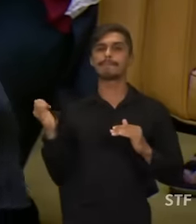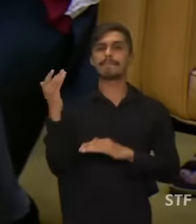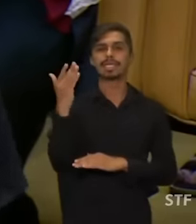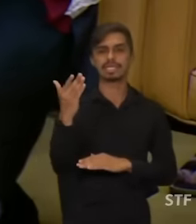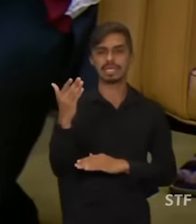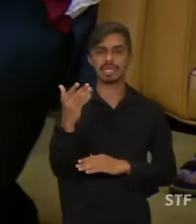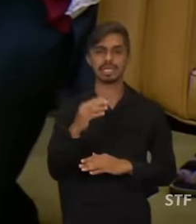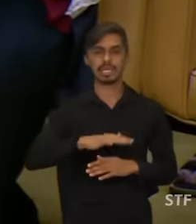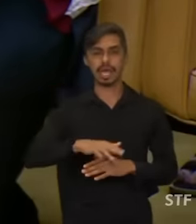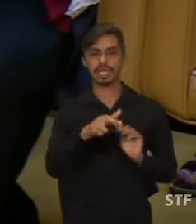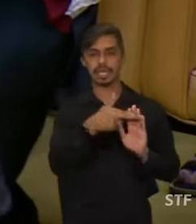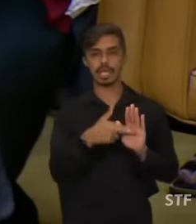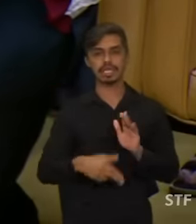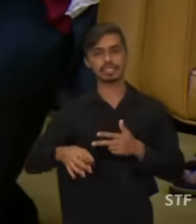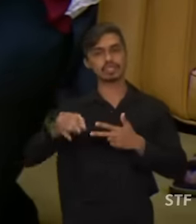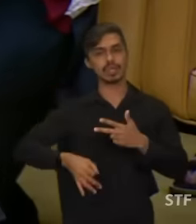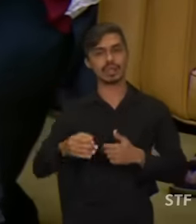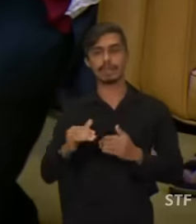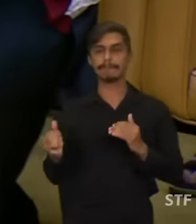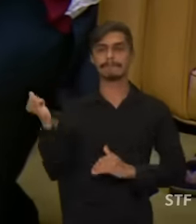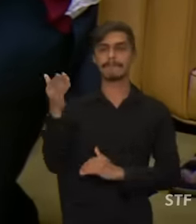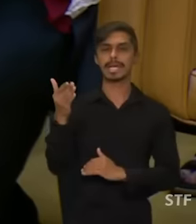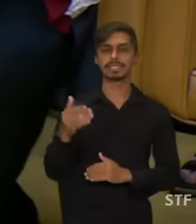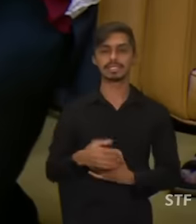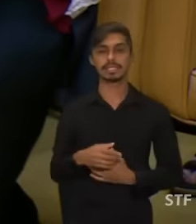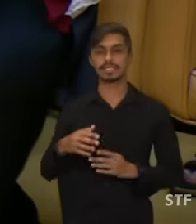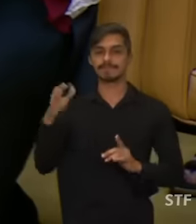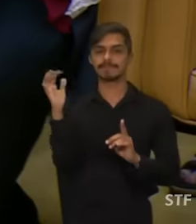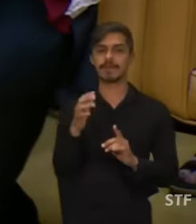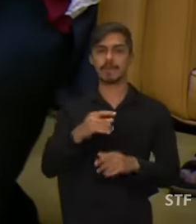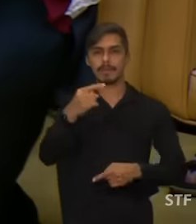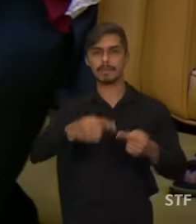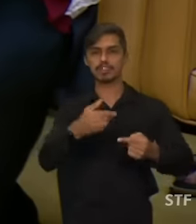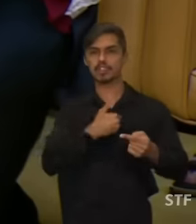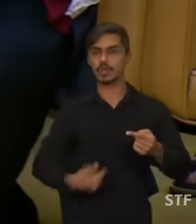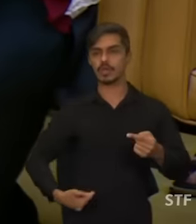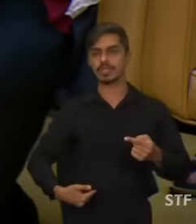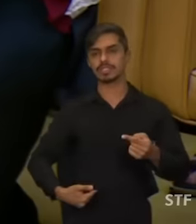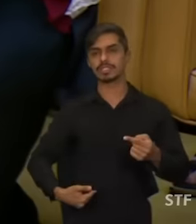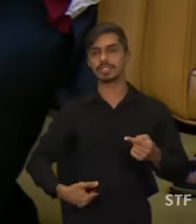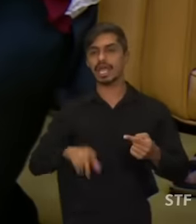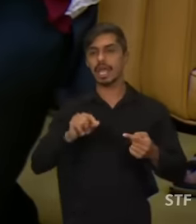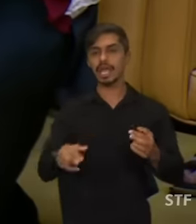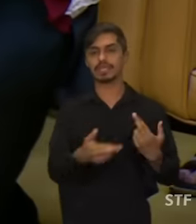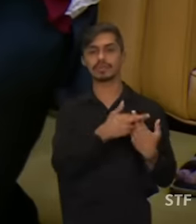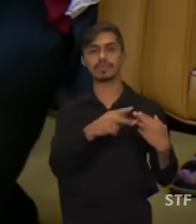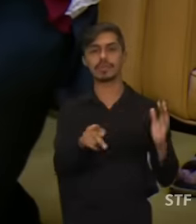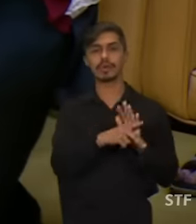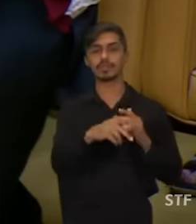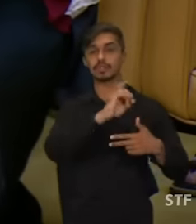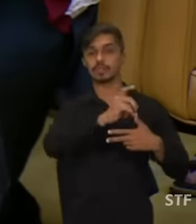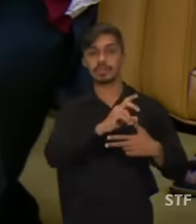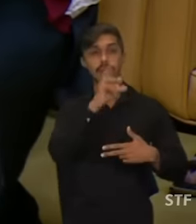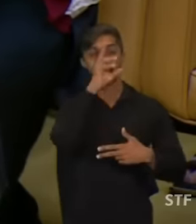da regulamentação do Poder Judiciário e ela acaba mexendo diretamente com políticas públicas que são típicas do Poder Executivo, principalmente do